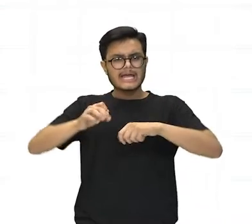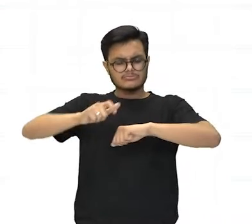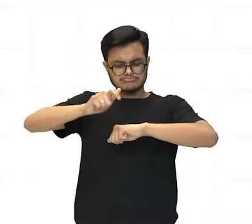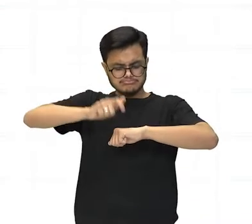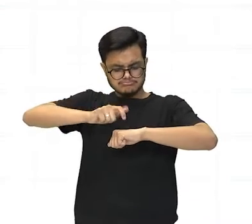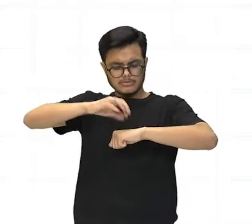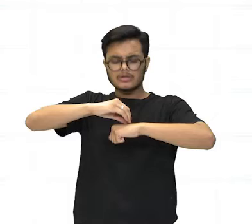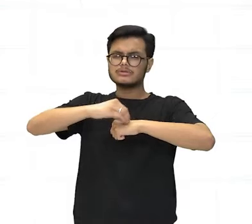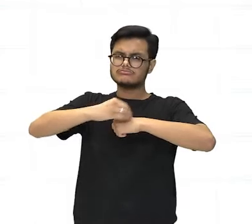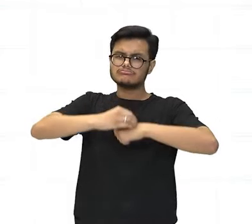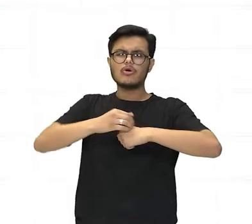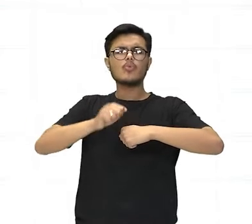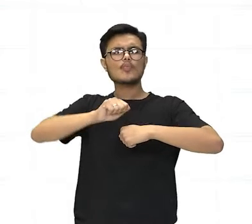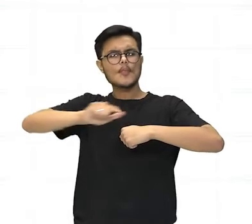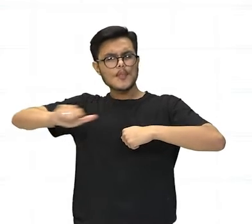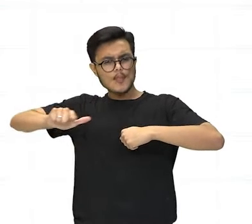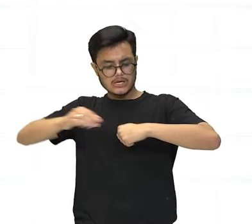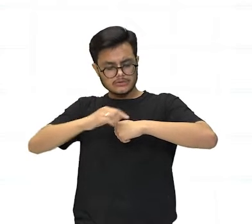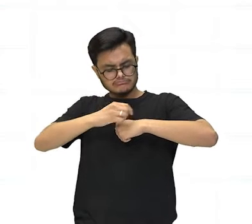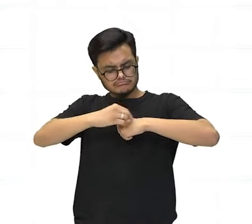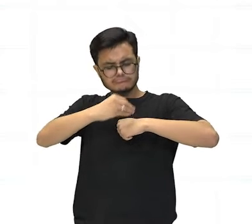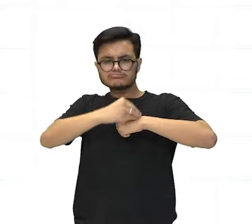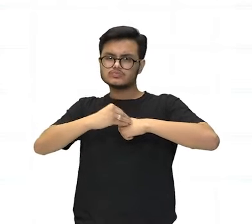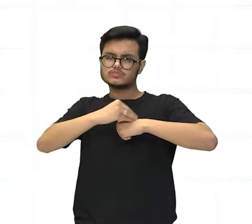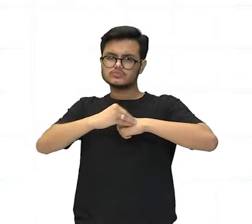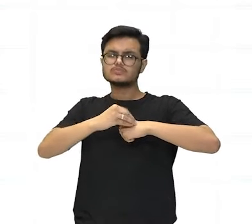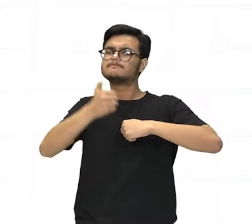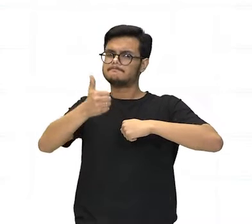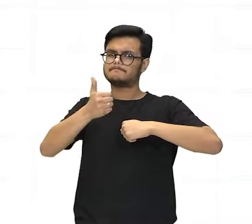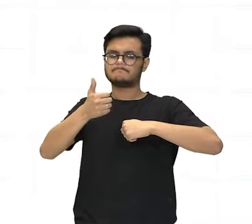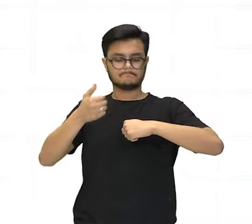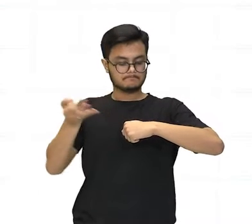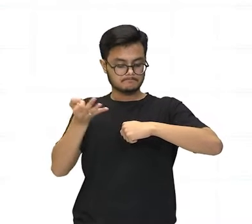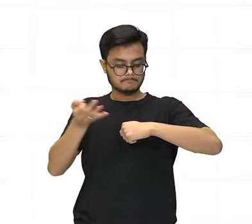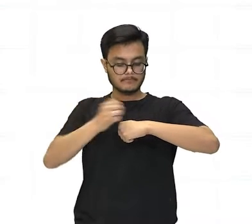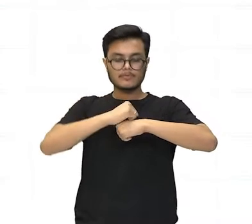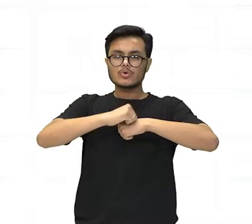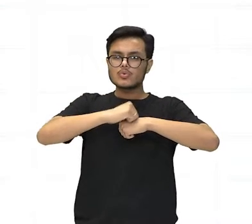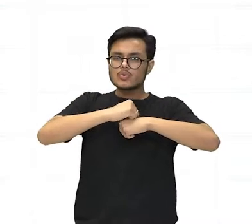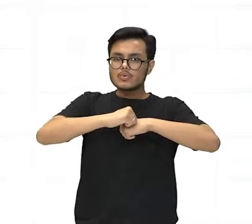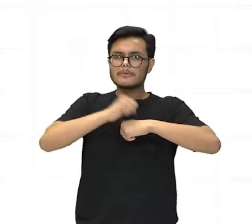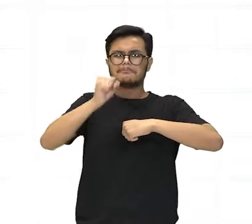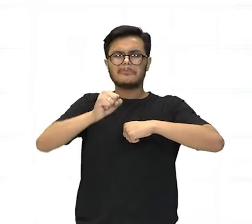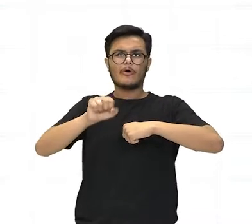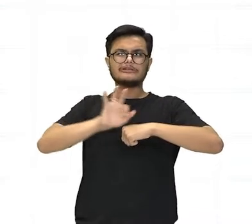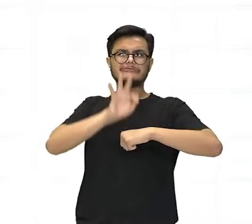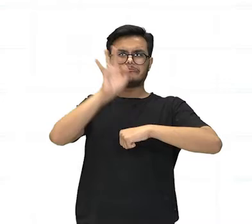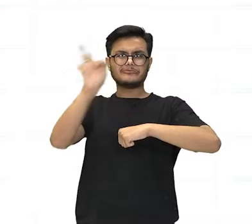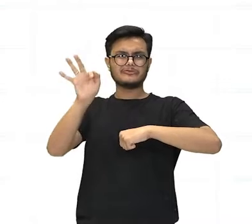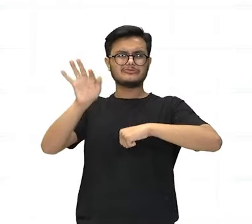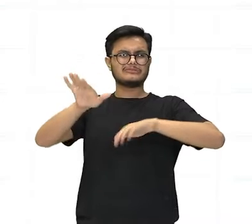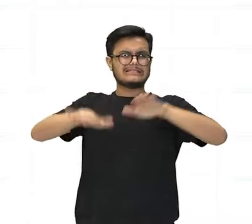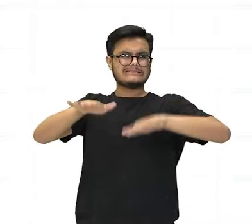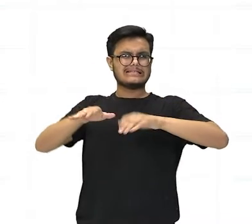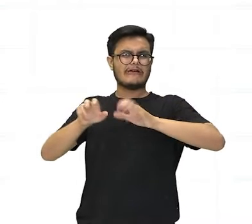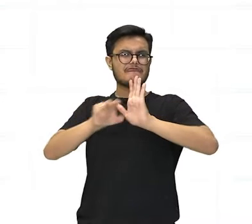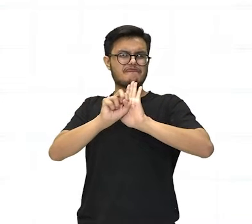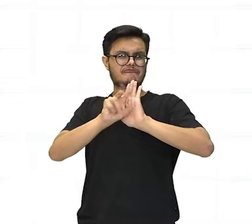local ficou bem limpo e livre de partículas que poderiam causar